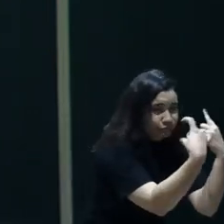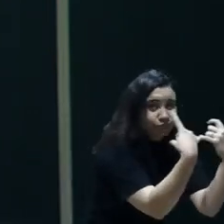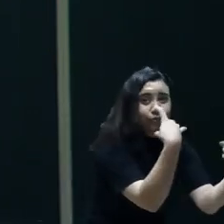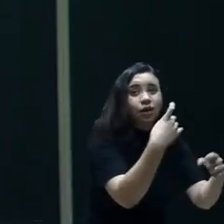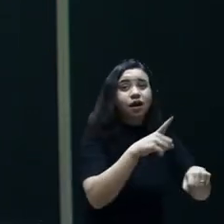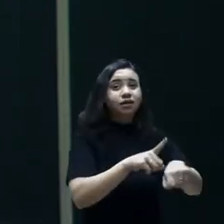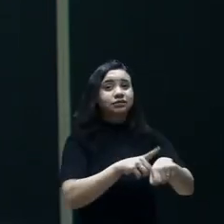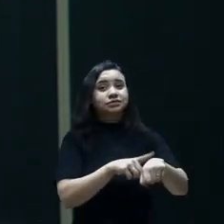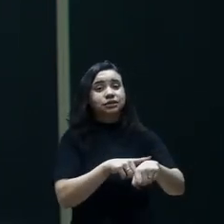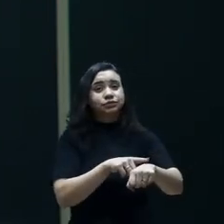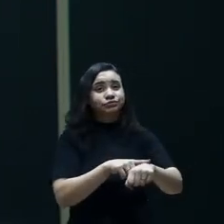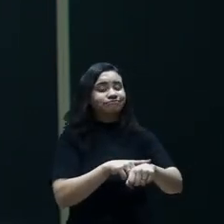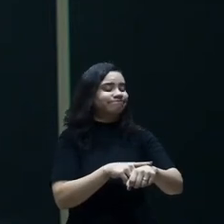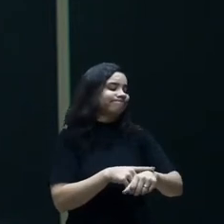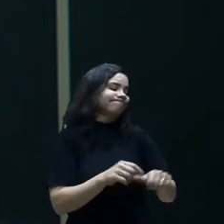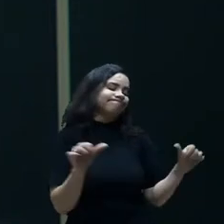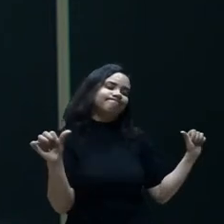Você tem tempo para academia.